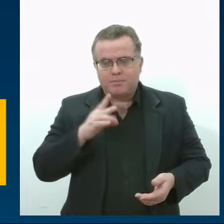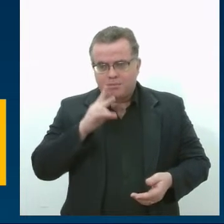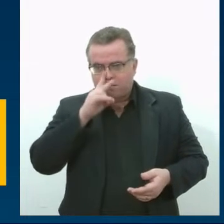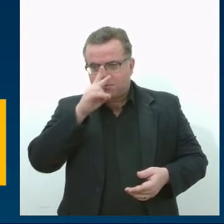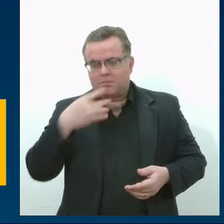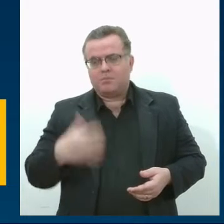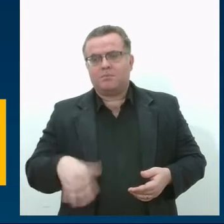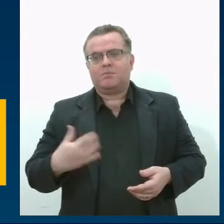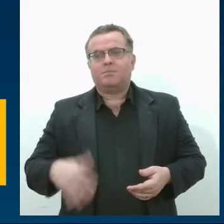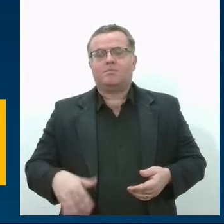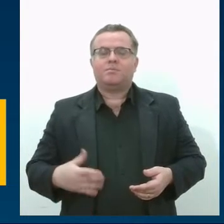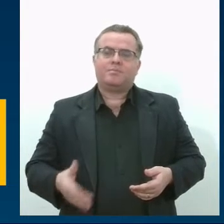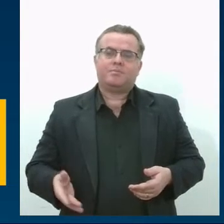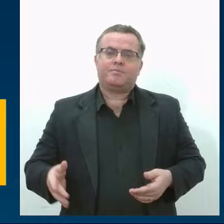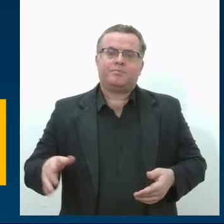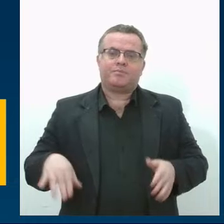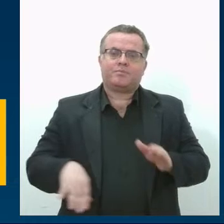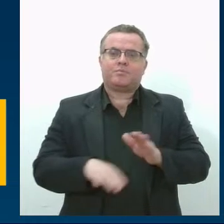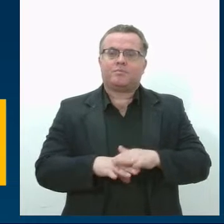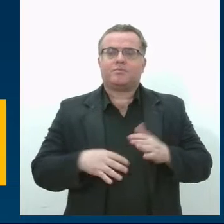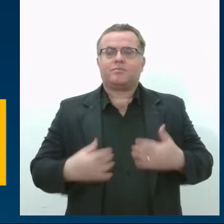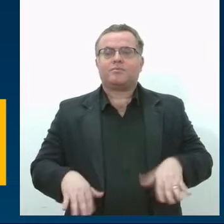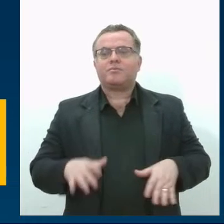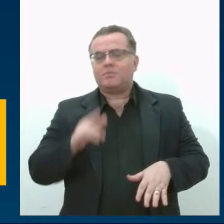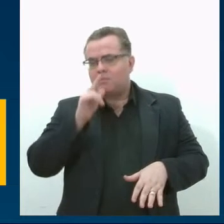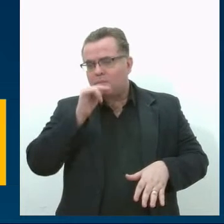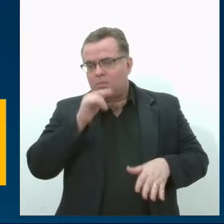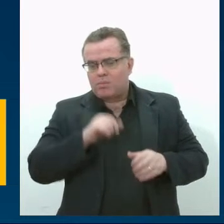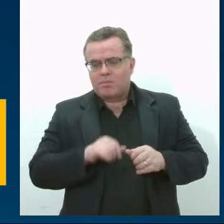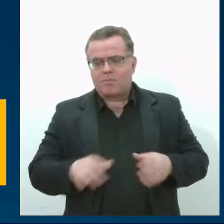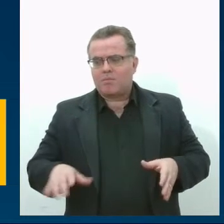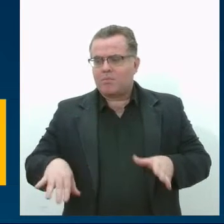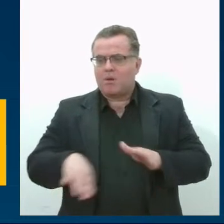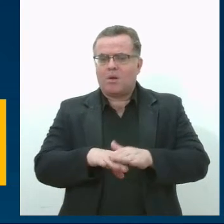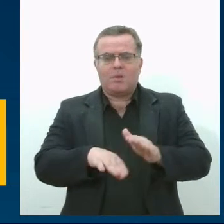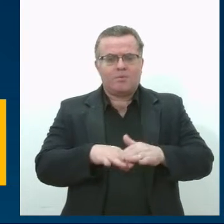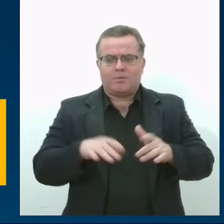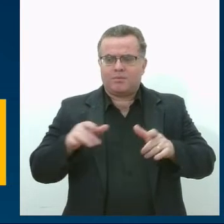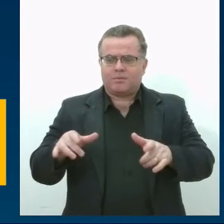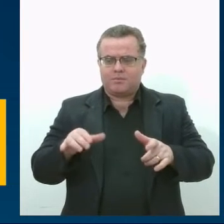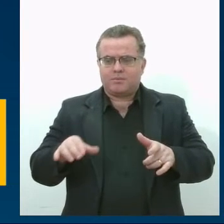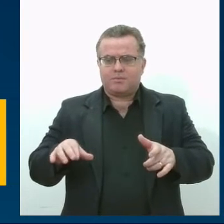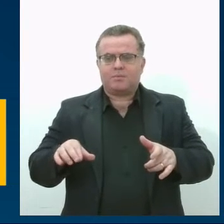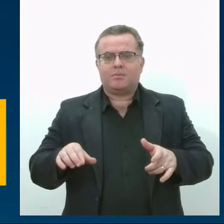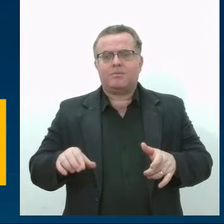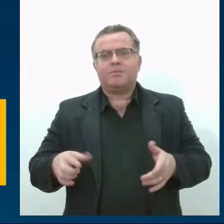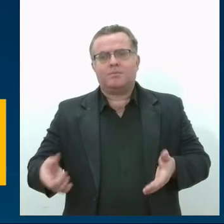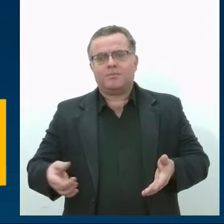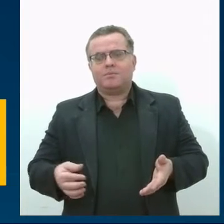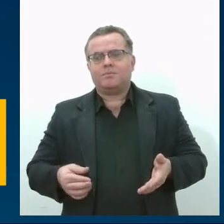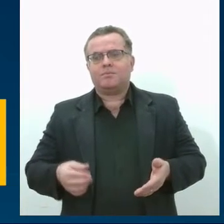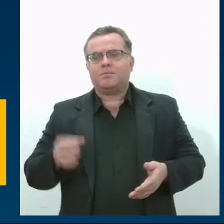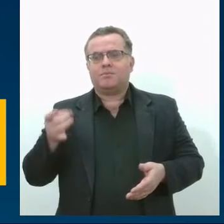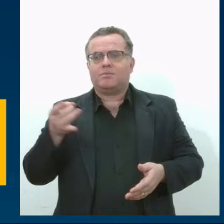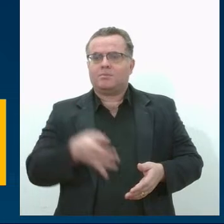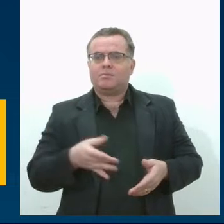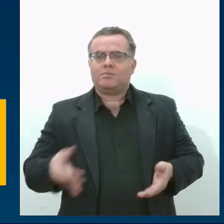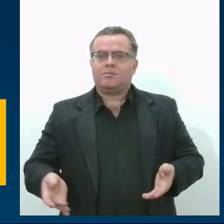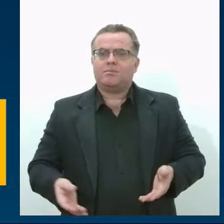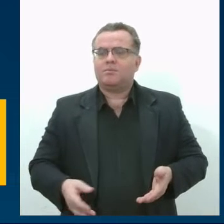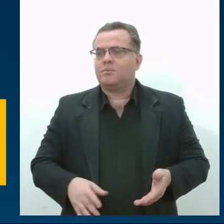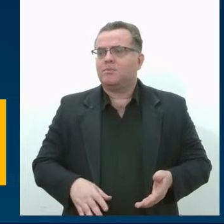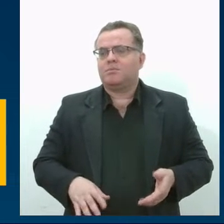de depósitos com armazenamento de água, e em alguns depósitos que não armazenam água é porque está jogado no quintal das pessoas de